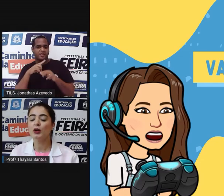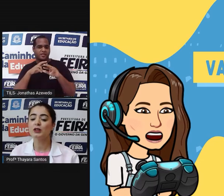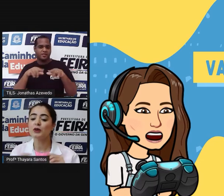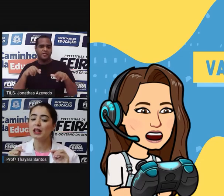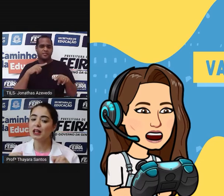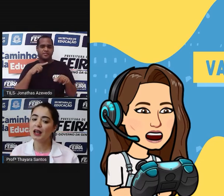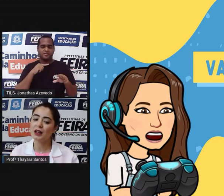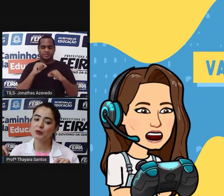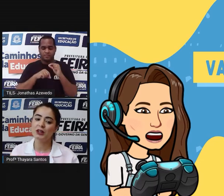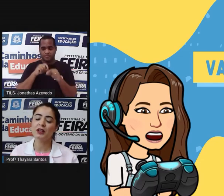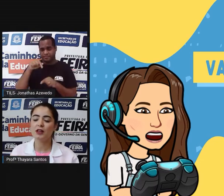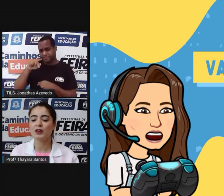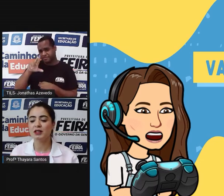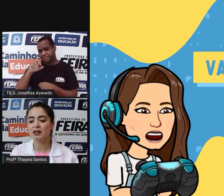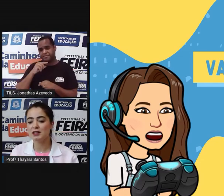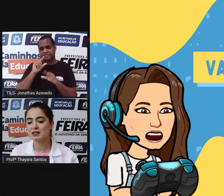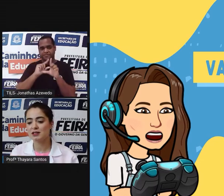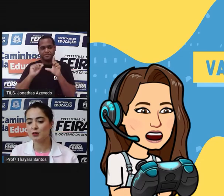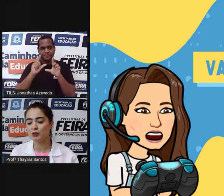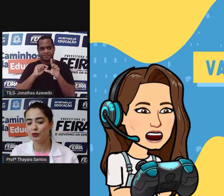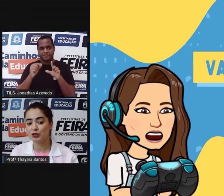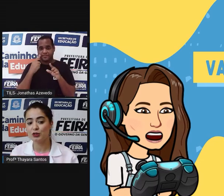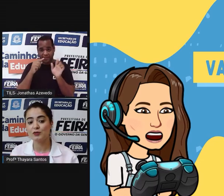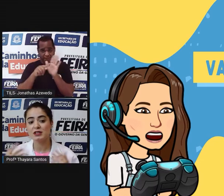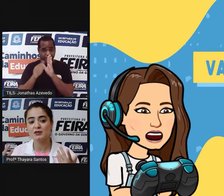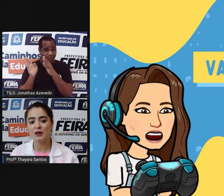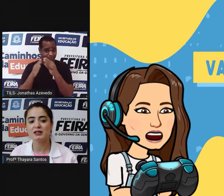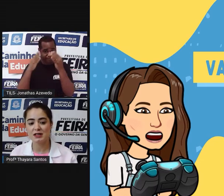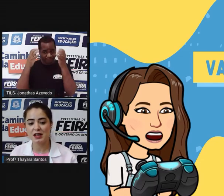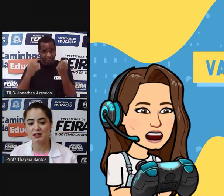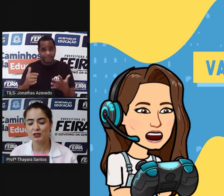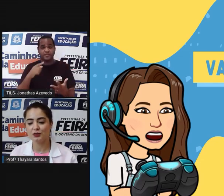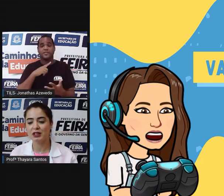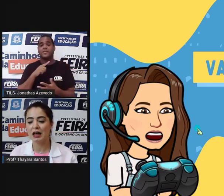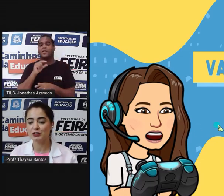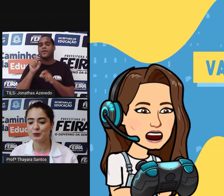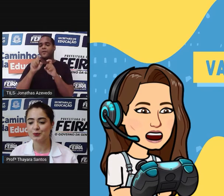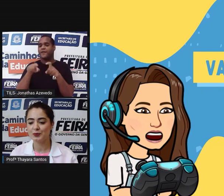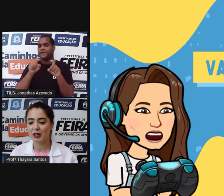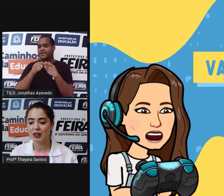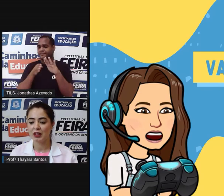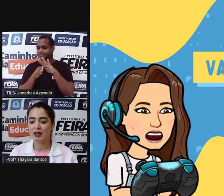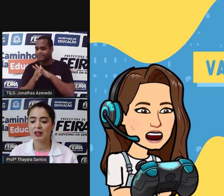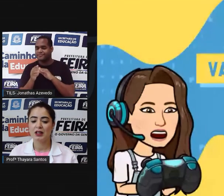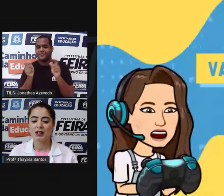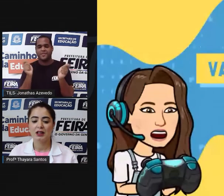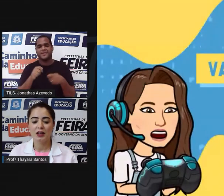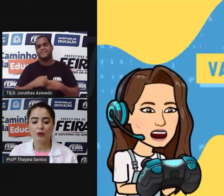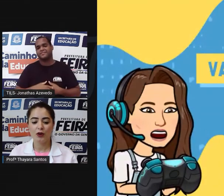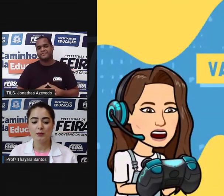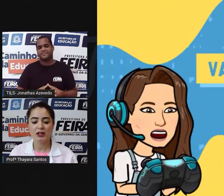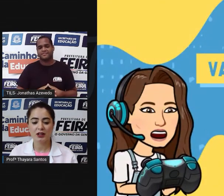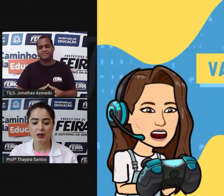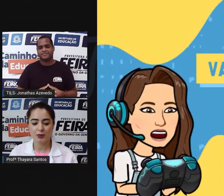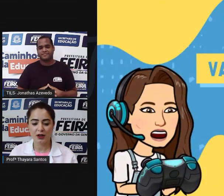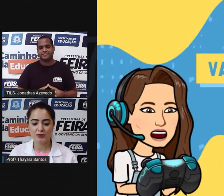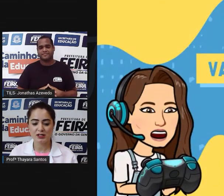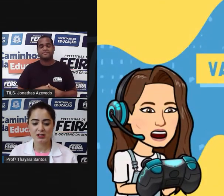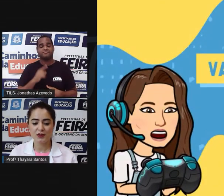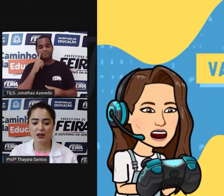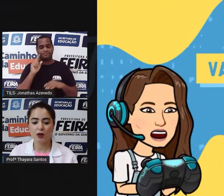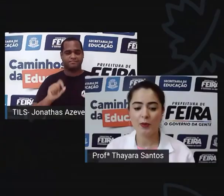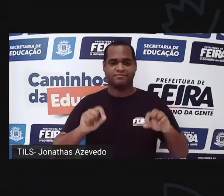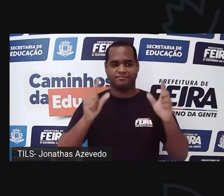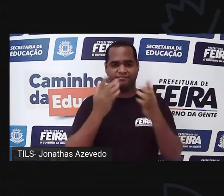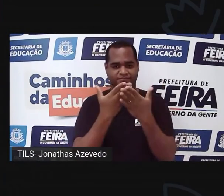Ou então clicar no link que vai tá na descrição do vídeo que vocês vão acessar essa atividade. Eu vou abrir aqui pra